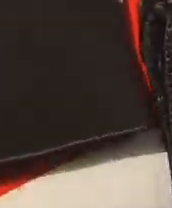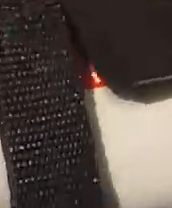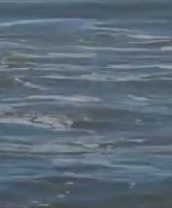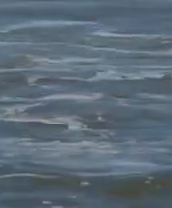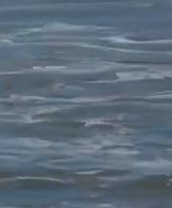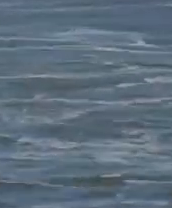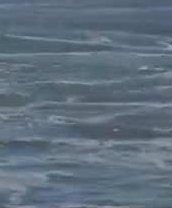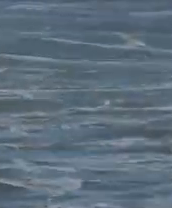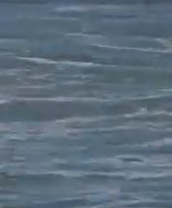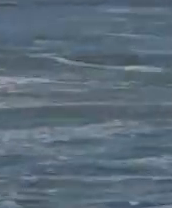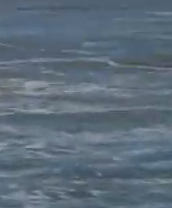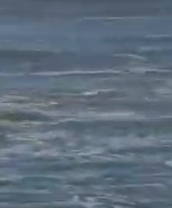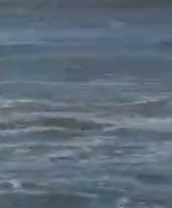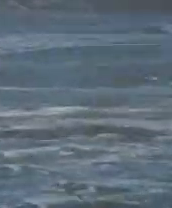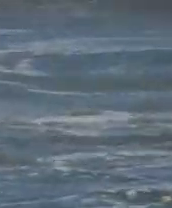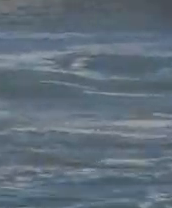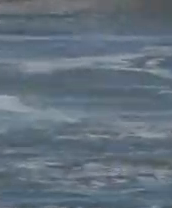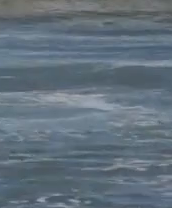obviamente.